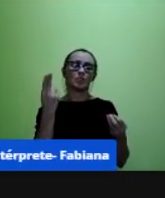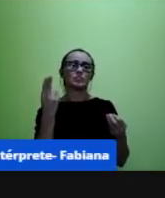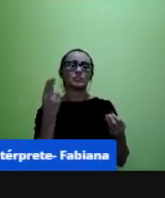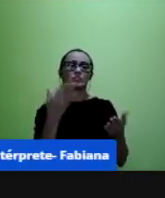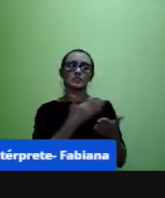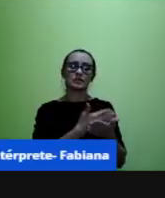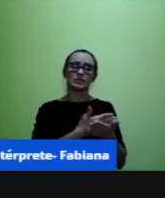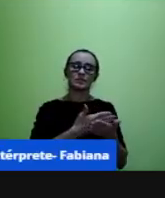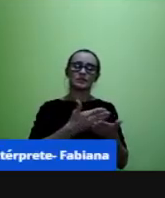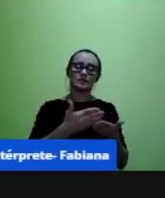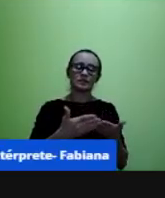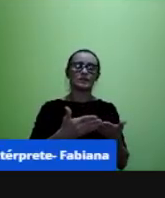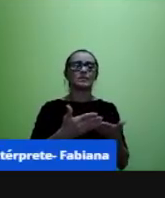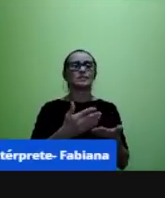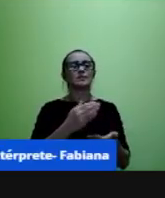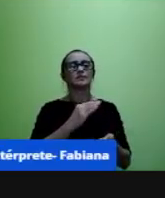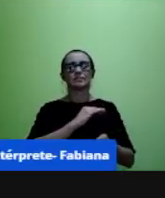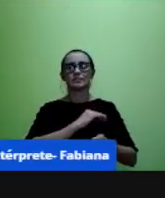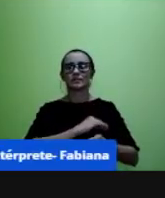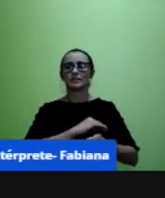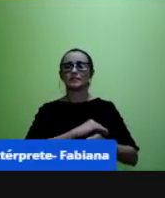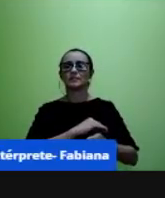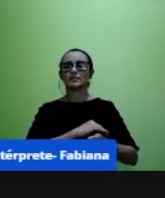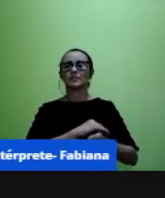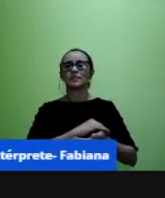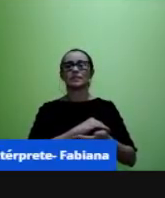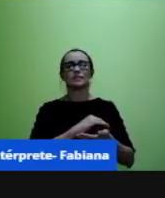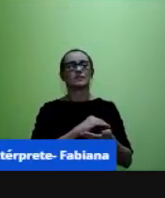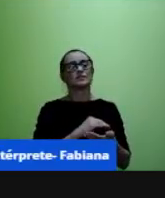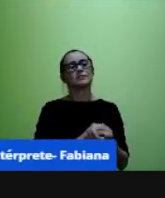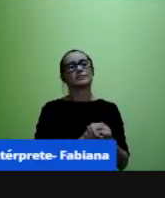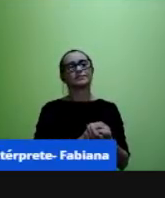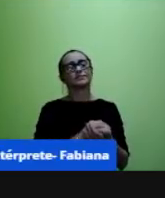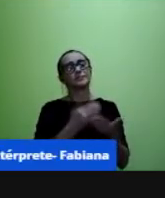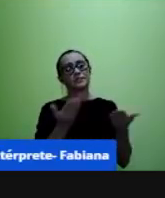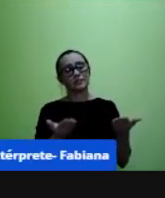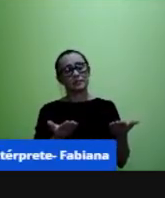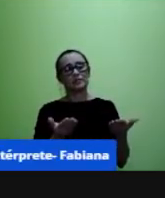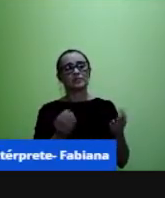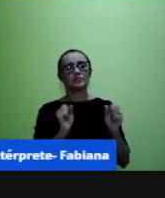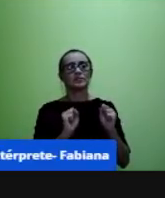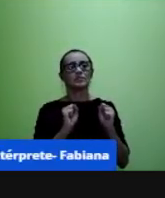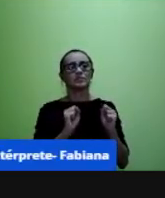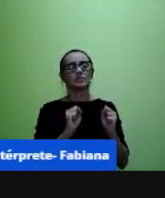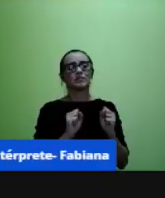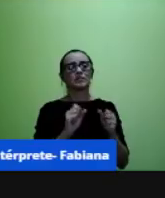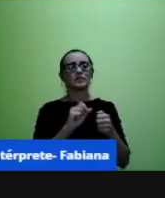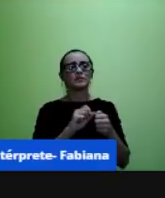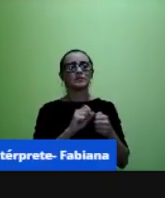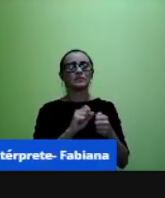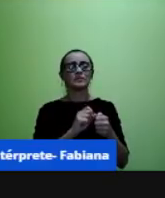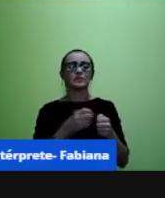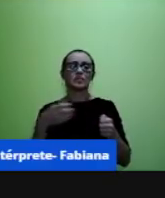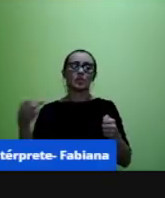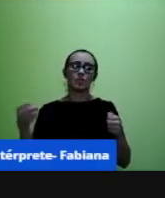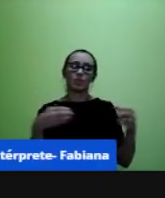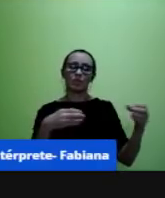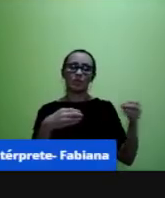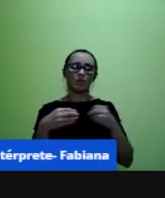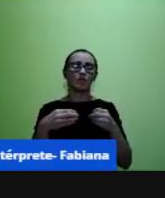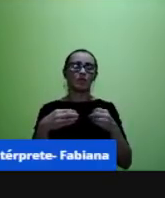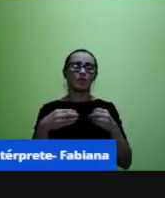pela CEMED. Você pode, em cima disso, elaborar novos objetivos, construir